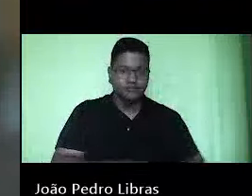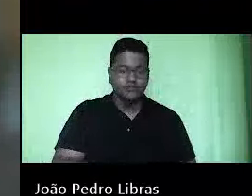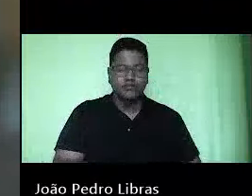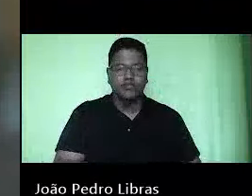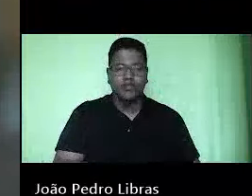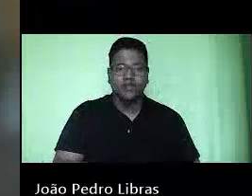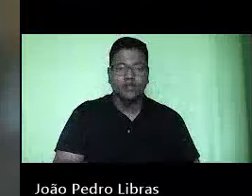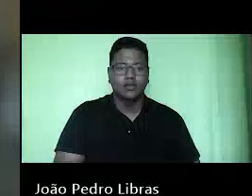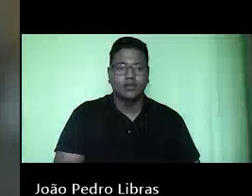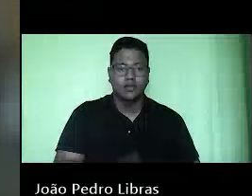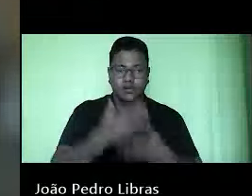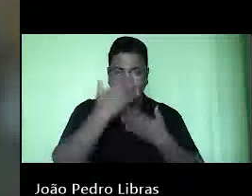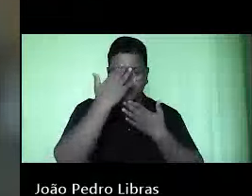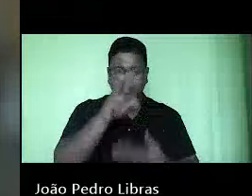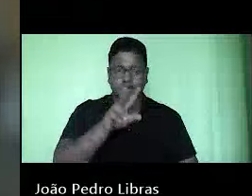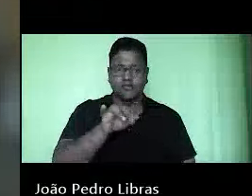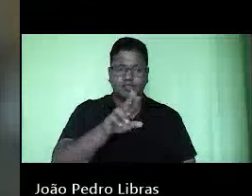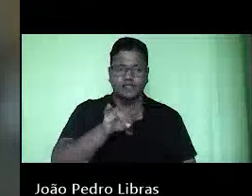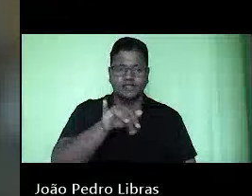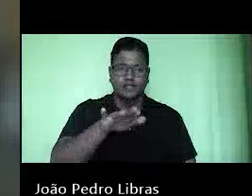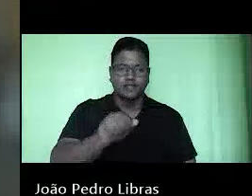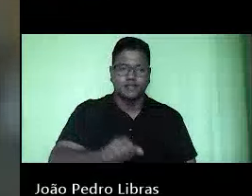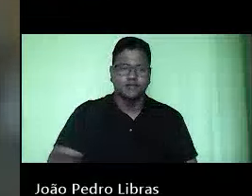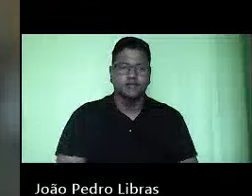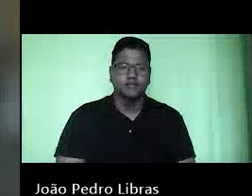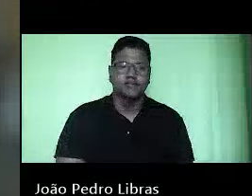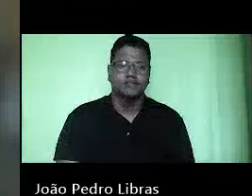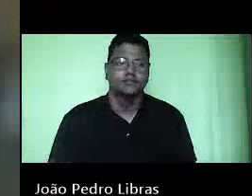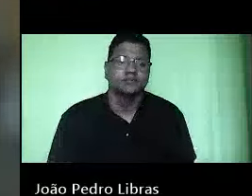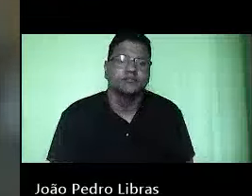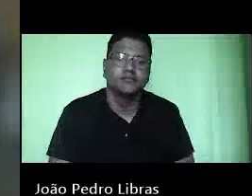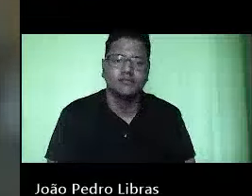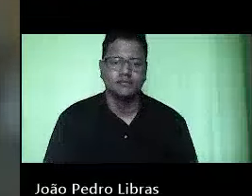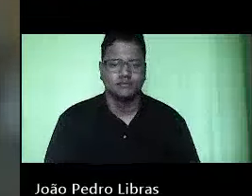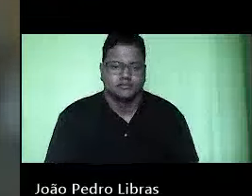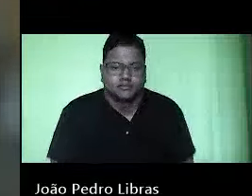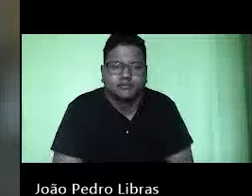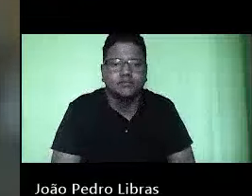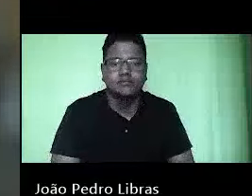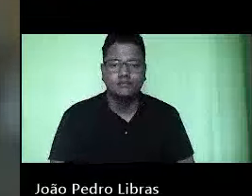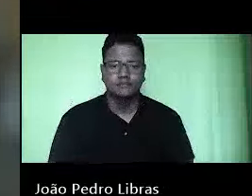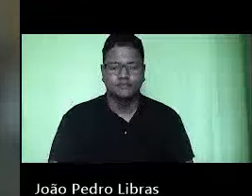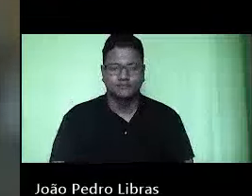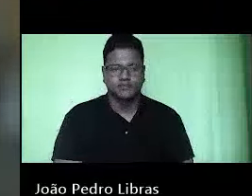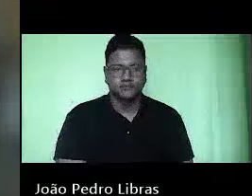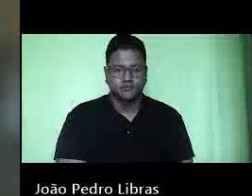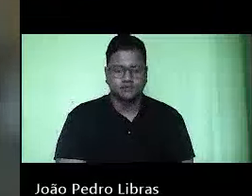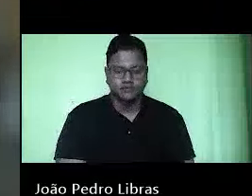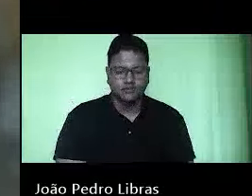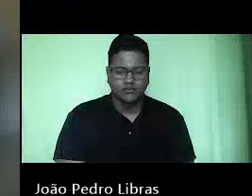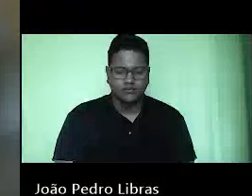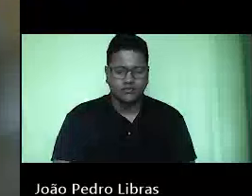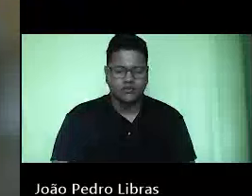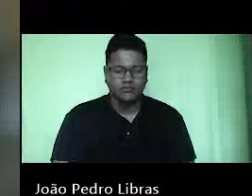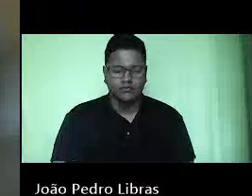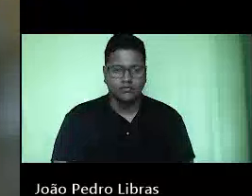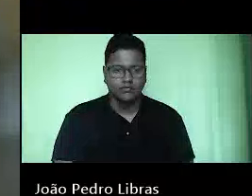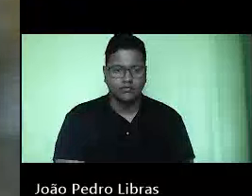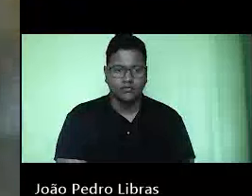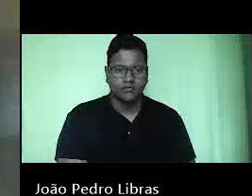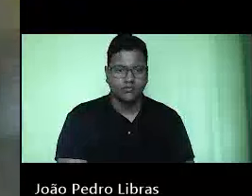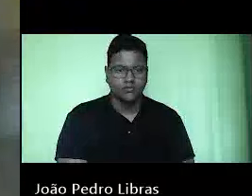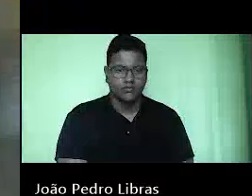Obrigada Virgínia bom eu eu só tenho agradecer a vocês duas pelo convite né